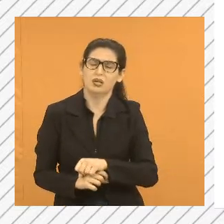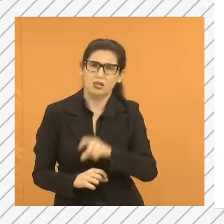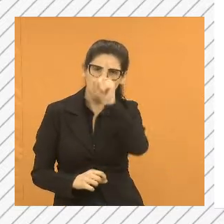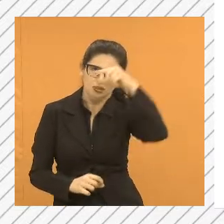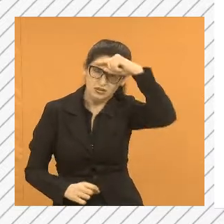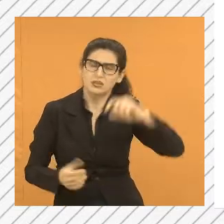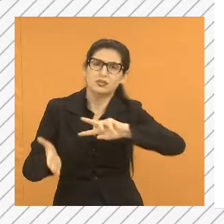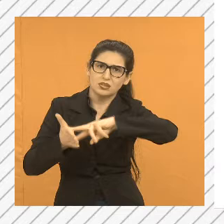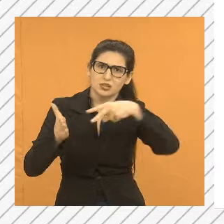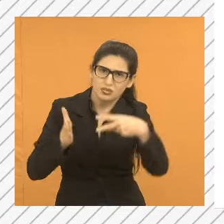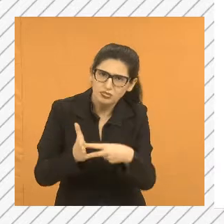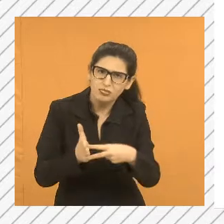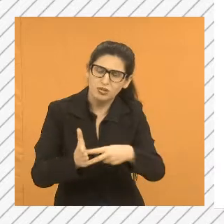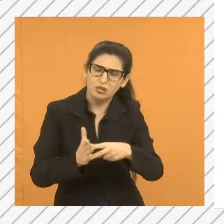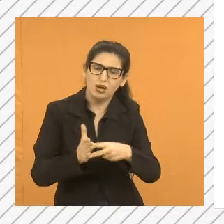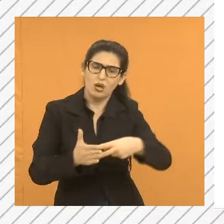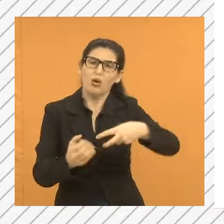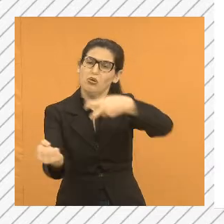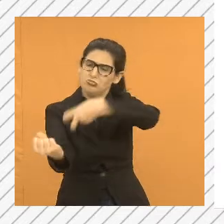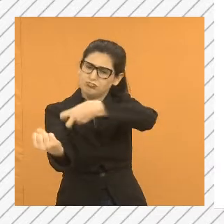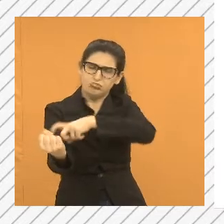de produção ambulatorial.